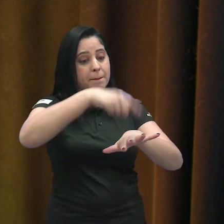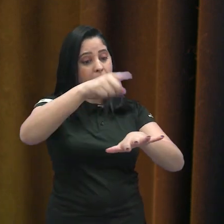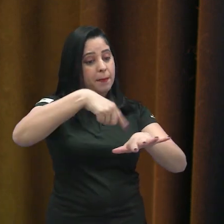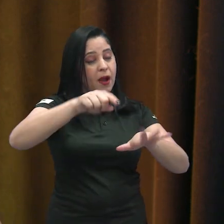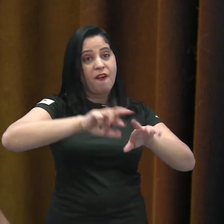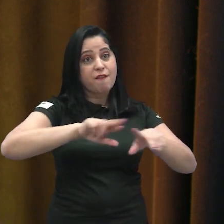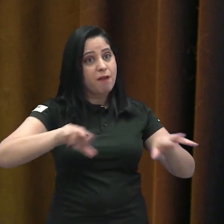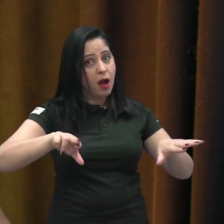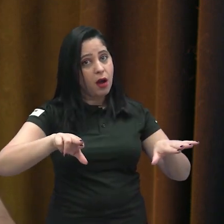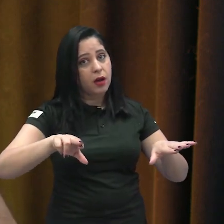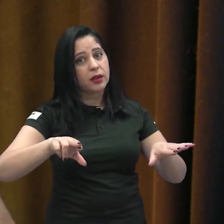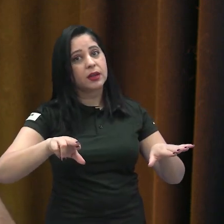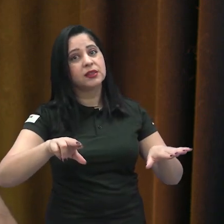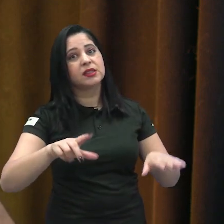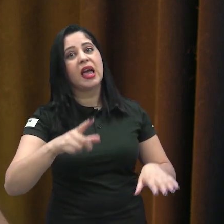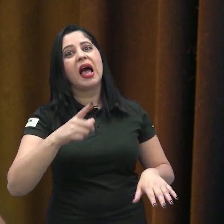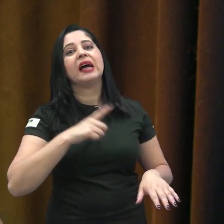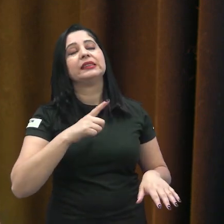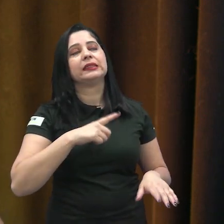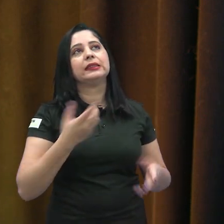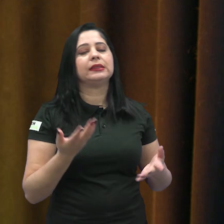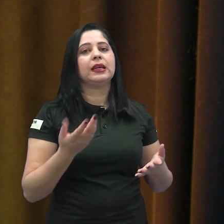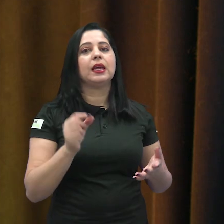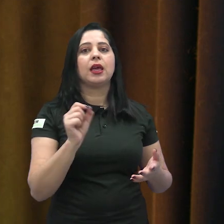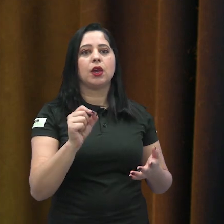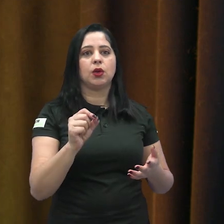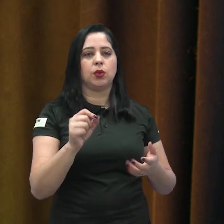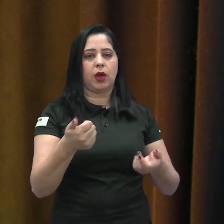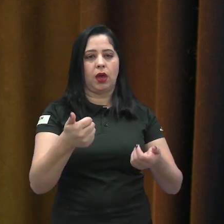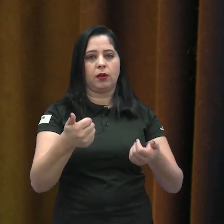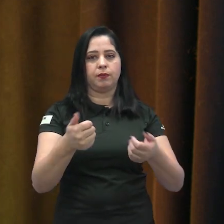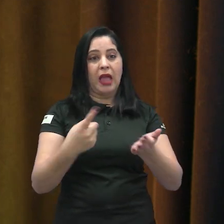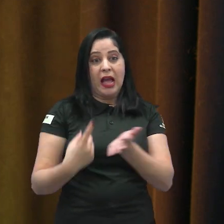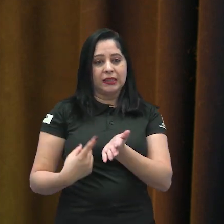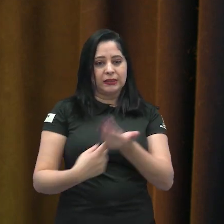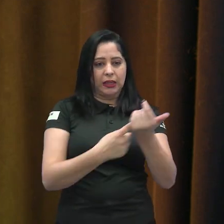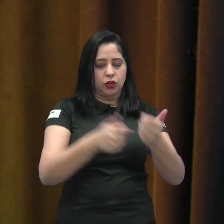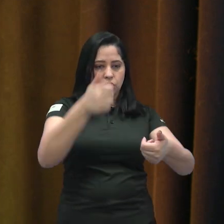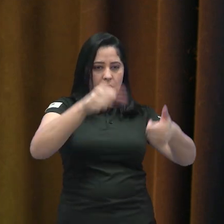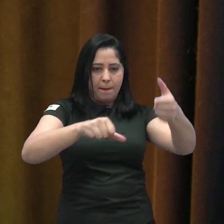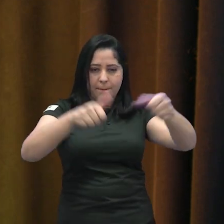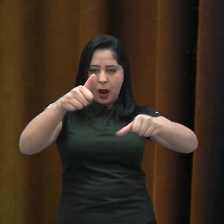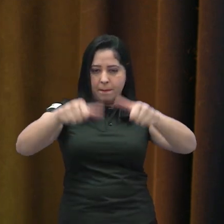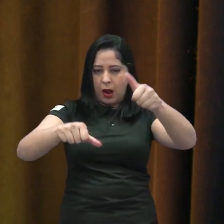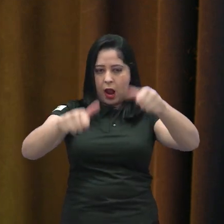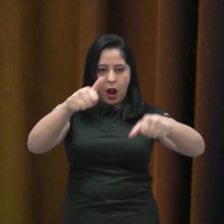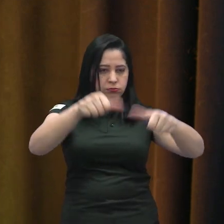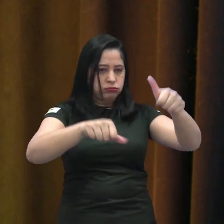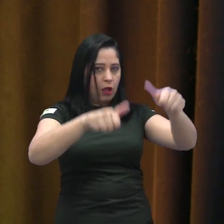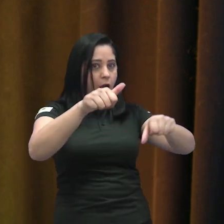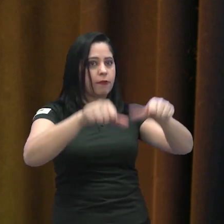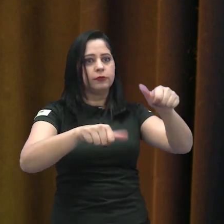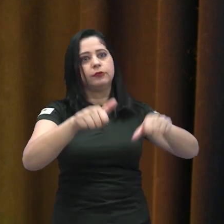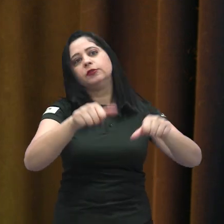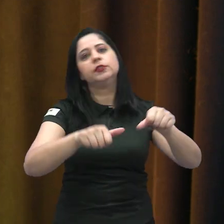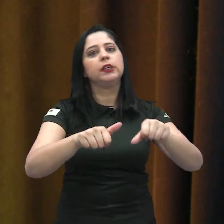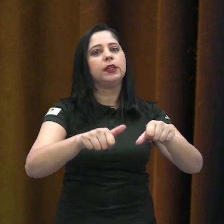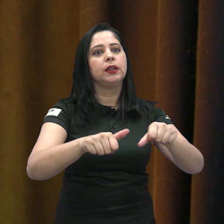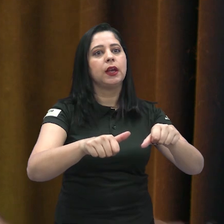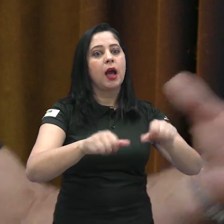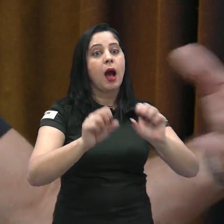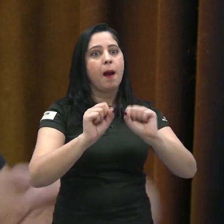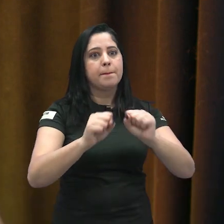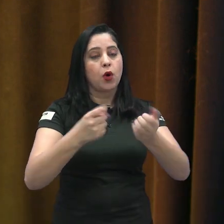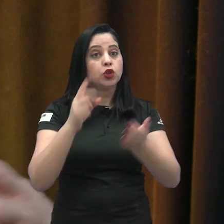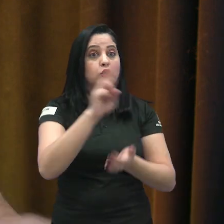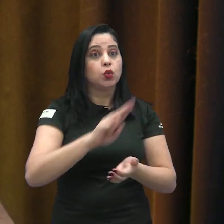profissões, hoje existe aquela coisa de análise do rendimento. Você analisa o seu adversário, você tem